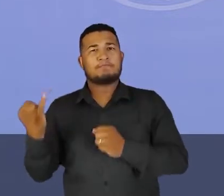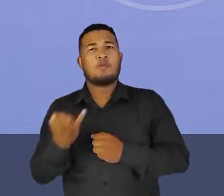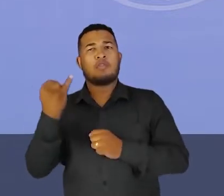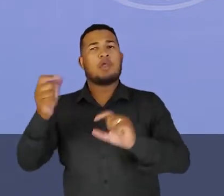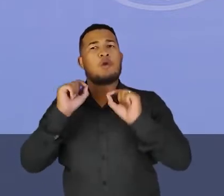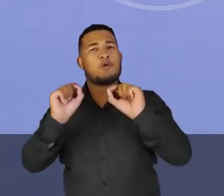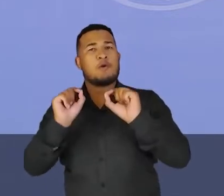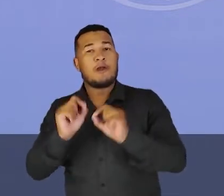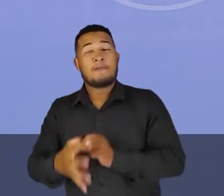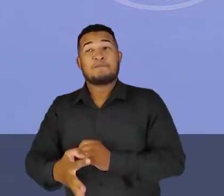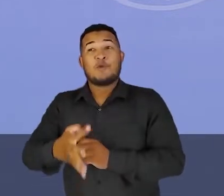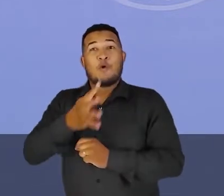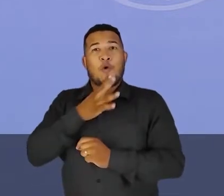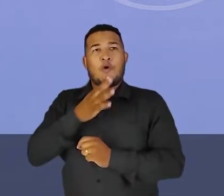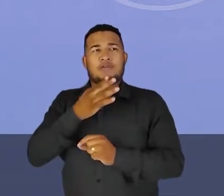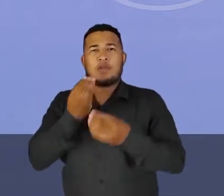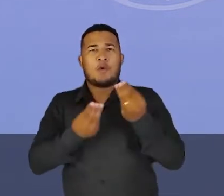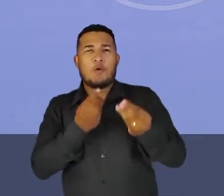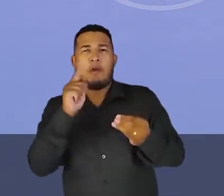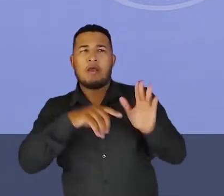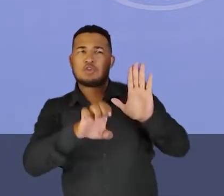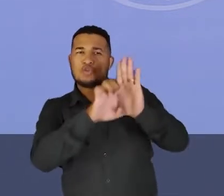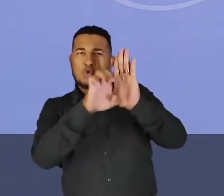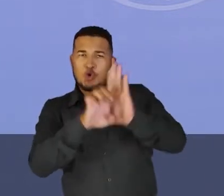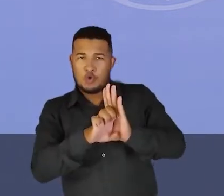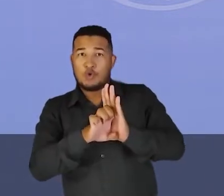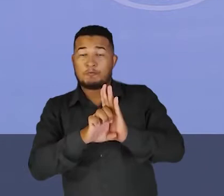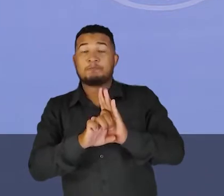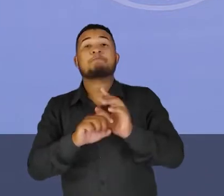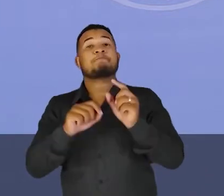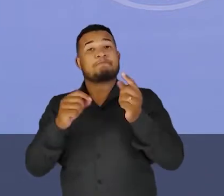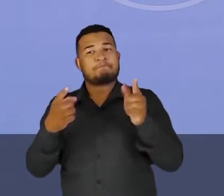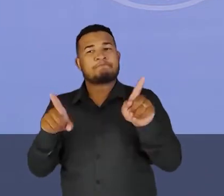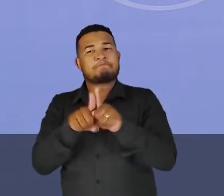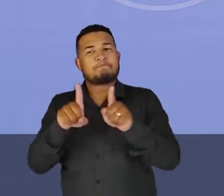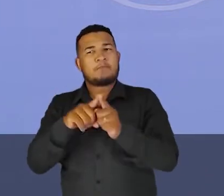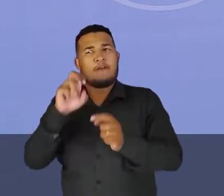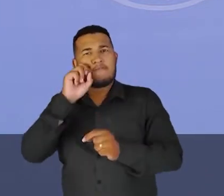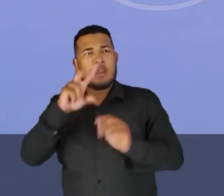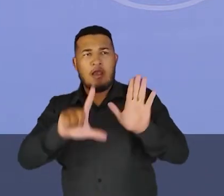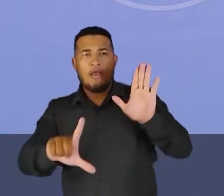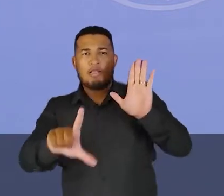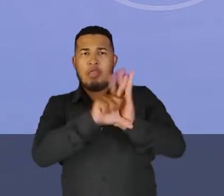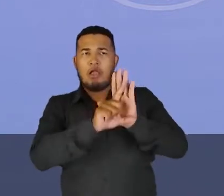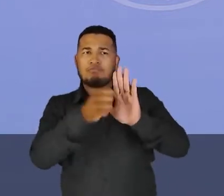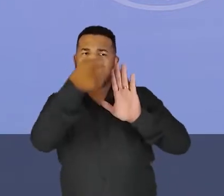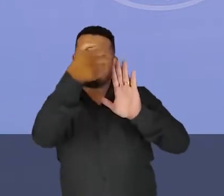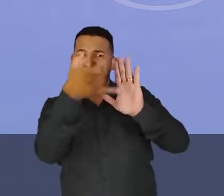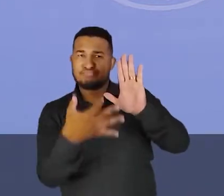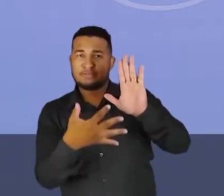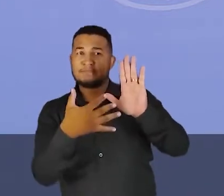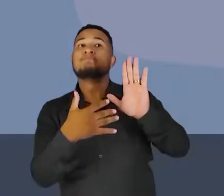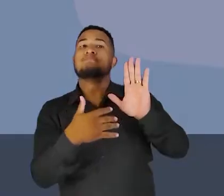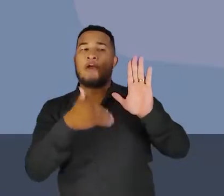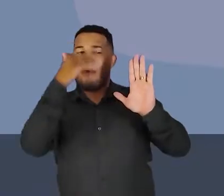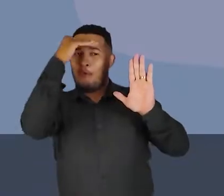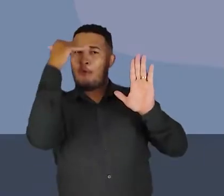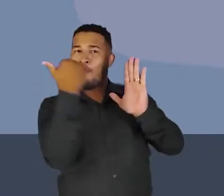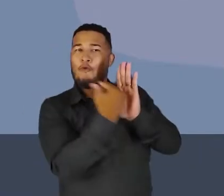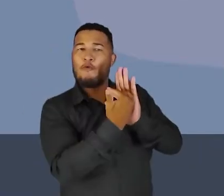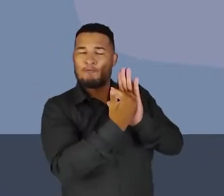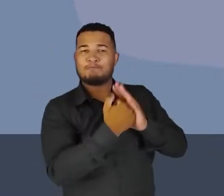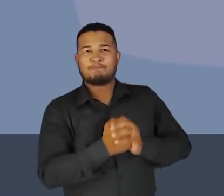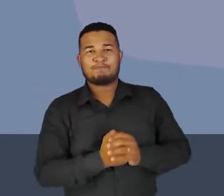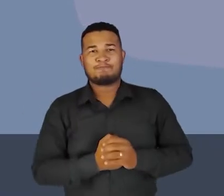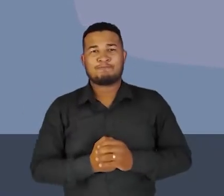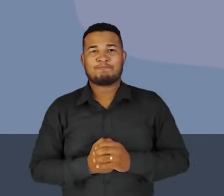nós conhecermos o Estatuto e seguirmos conforme a lei, tá bom? Então, vamos lá para o próximo